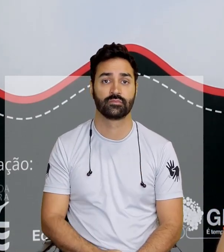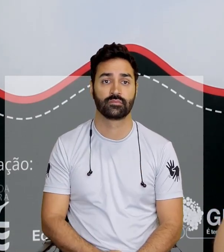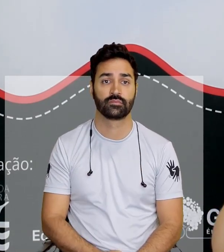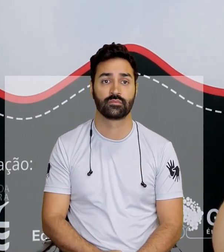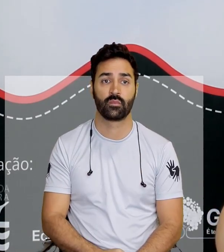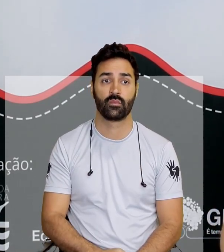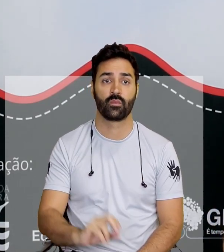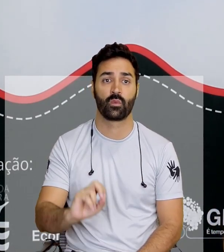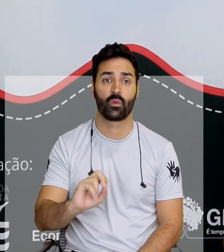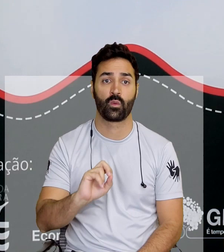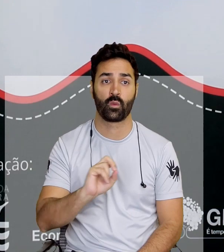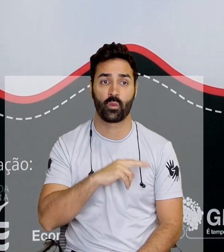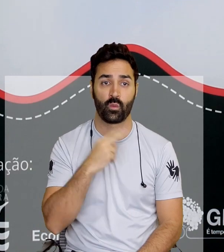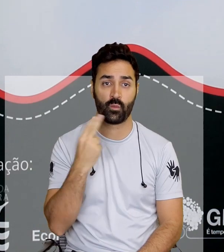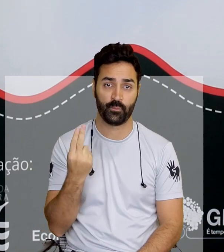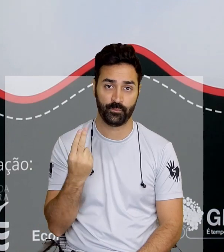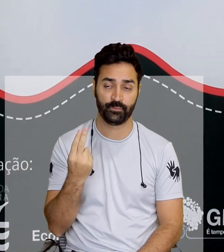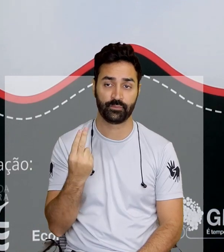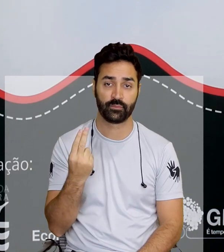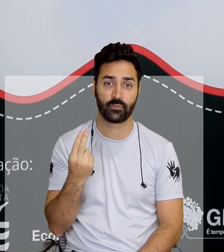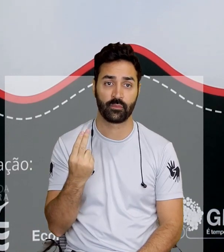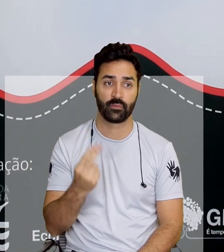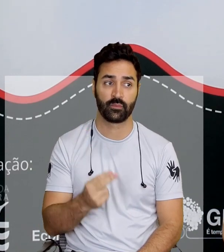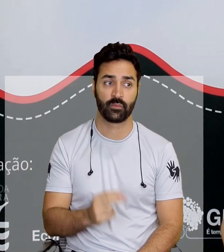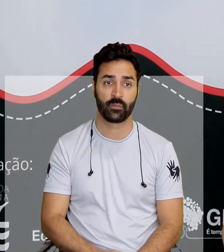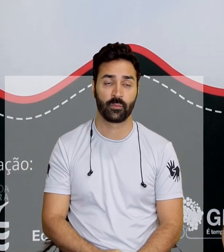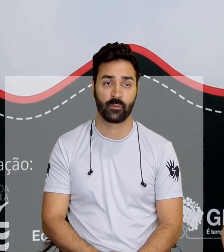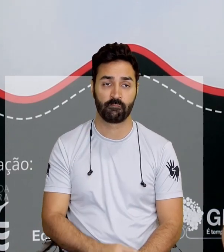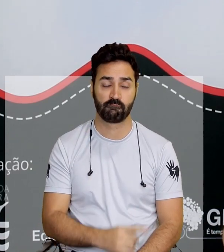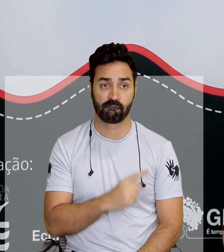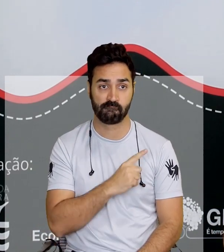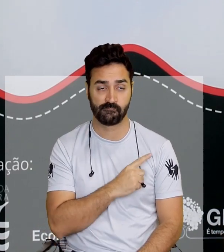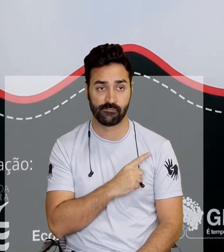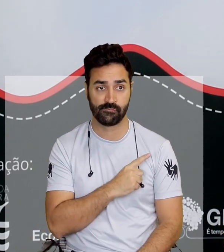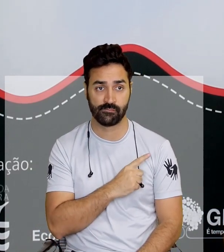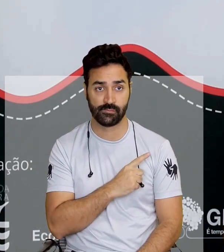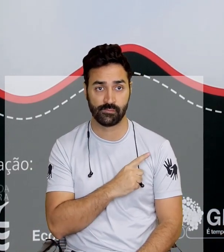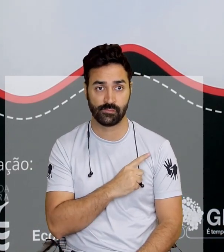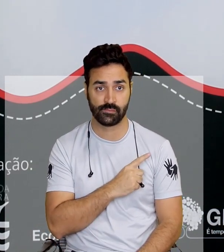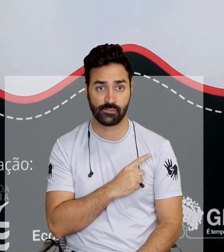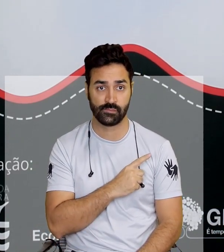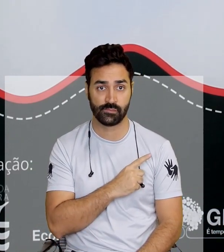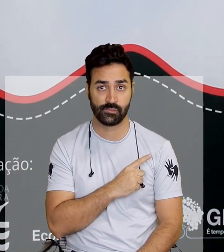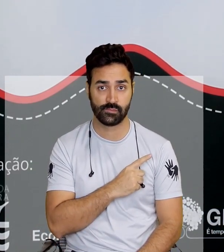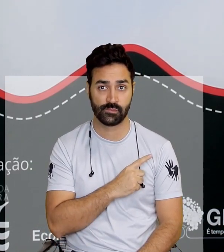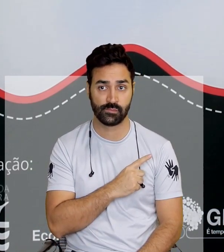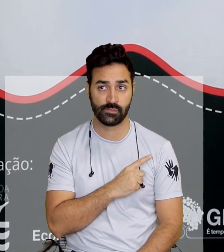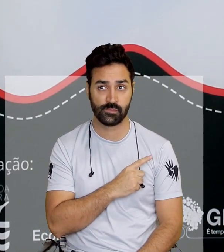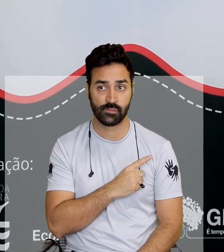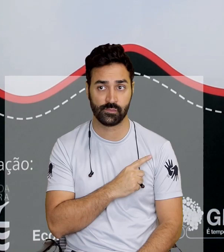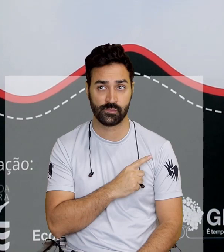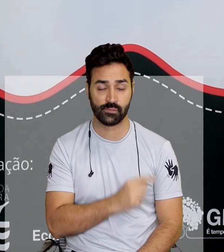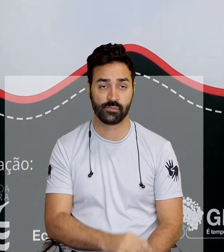ou a gente soletra P-A-I. Mas saindo aqui, ó,